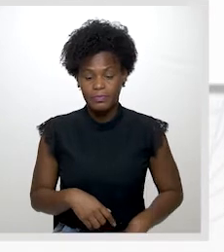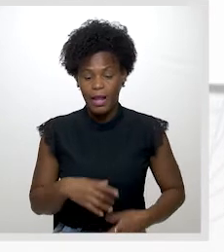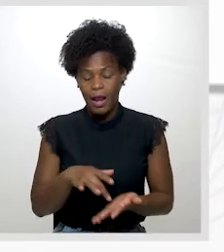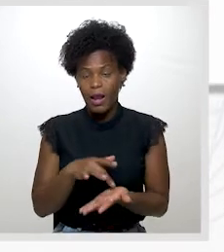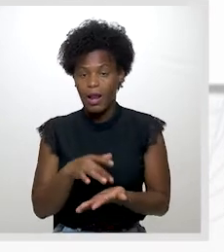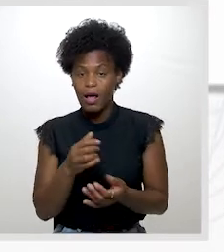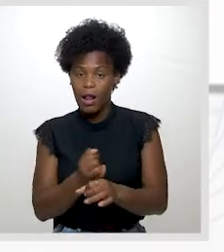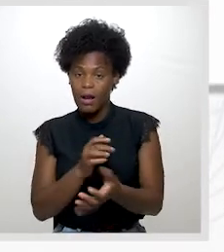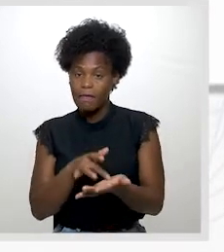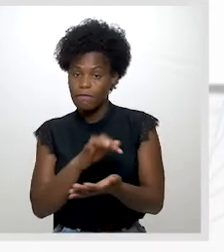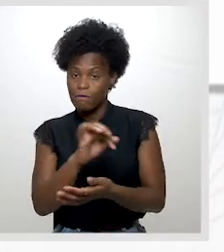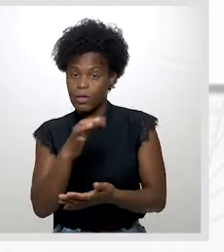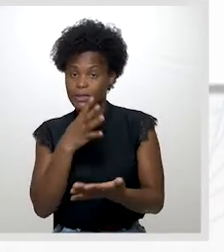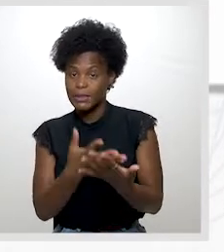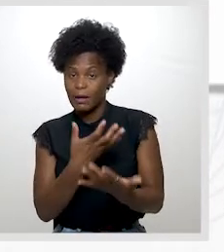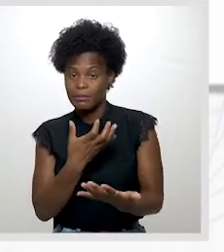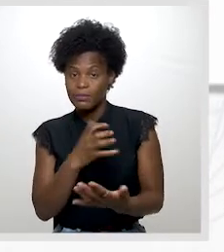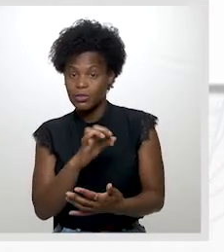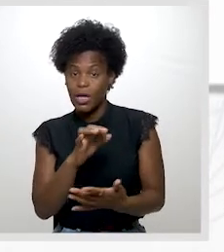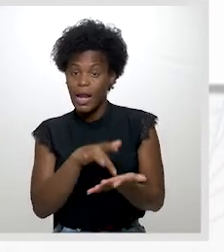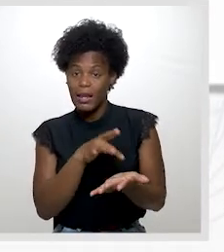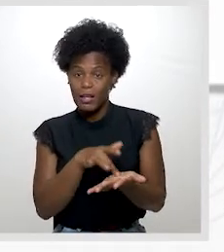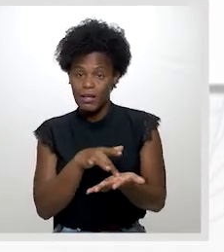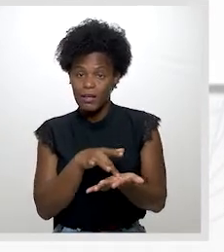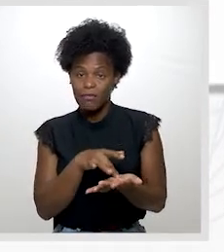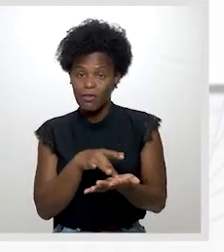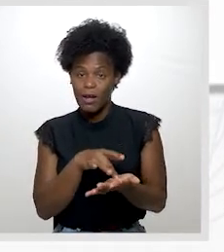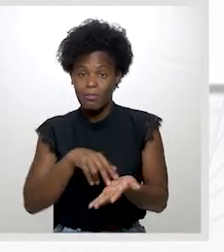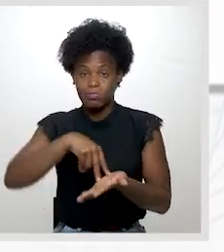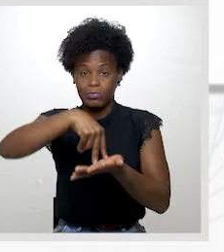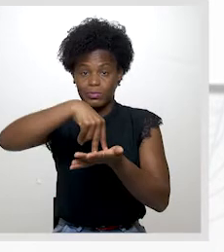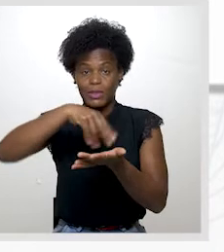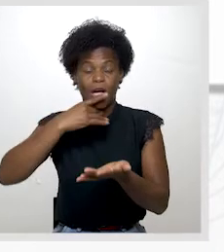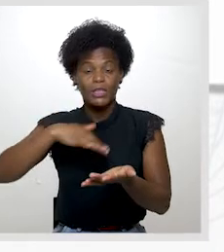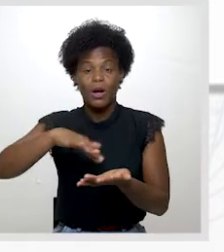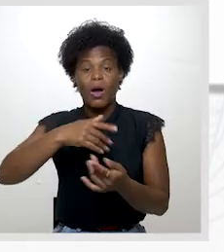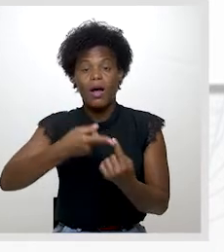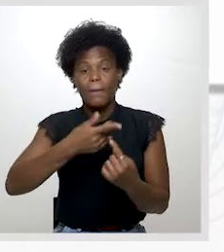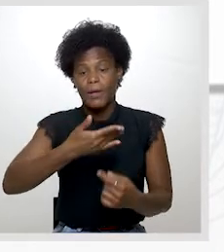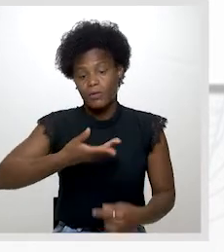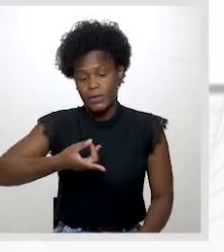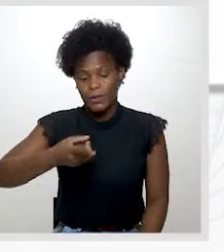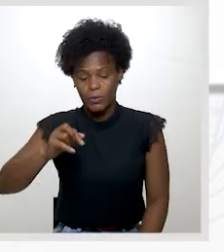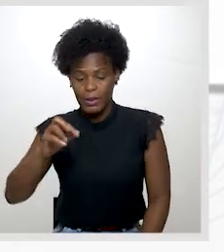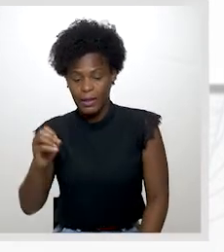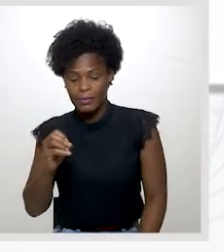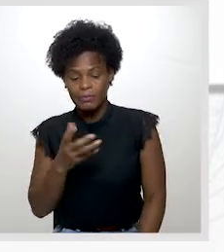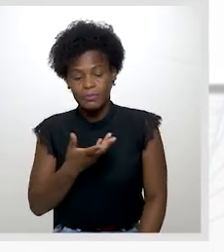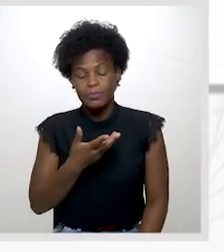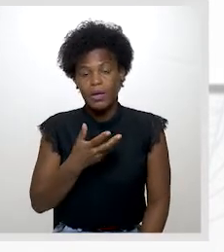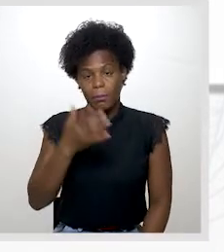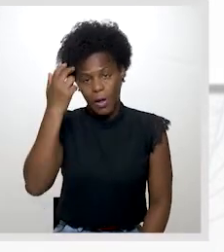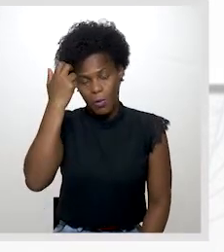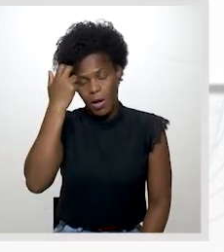Nas suas obras, nós destacamos aqui o livro Levantado do Chão, de 1980, Memorial